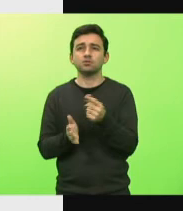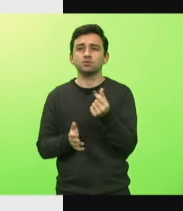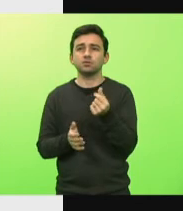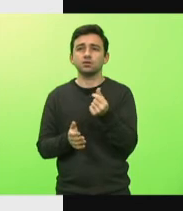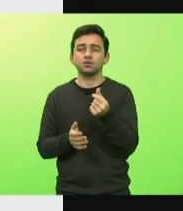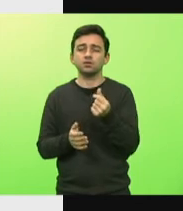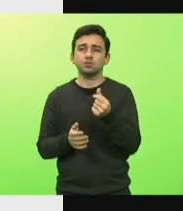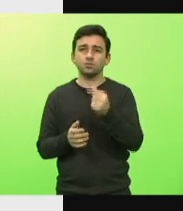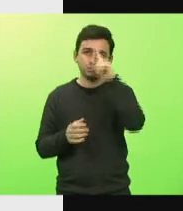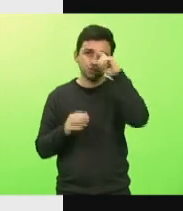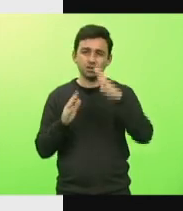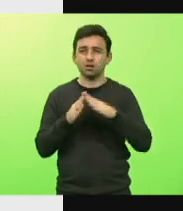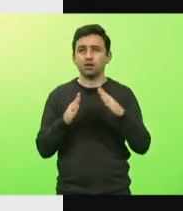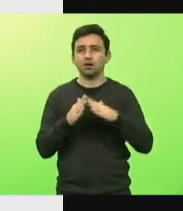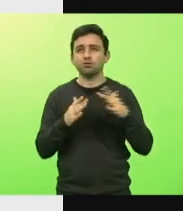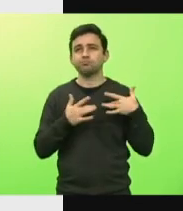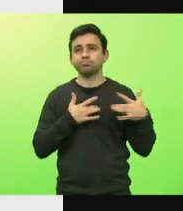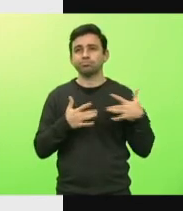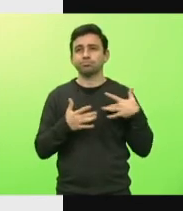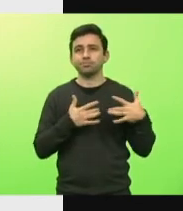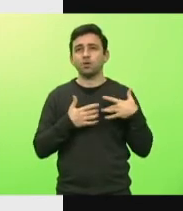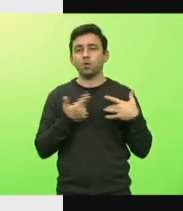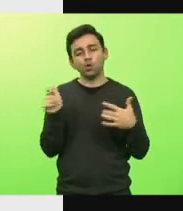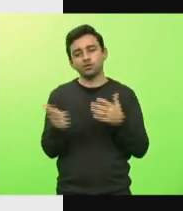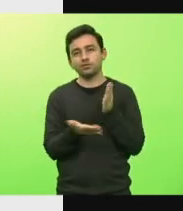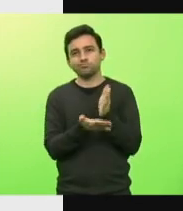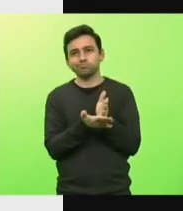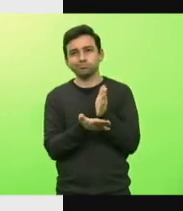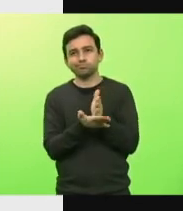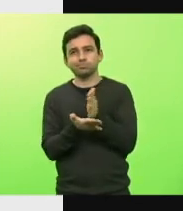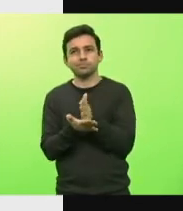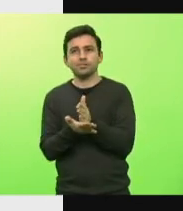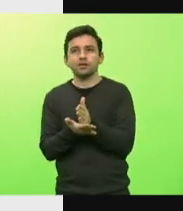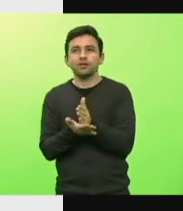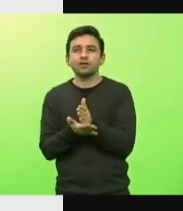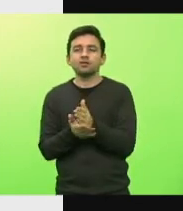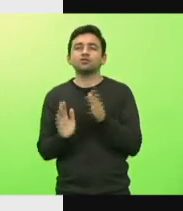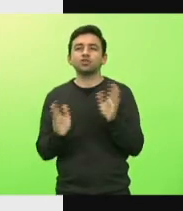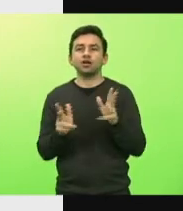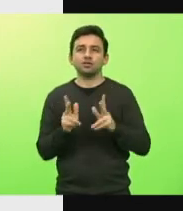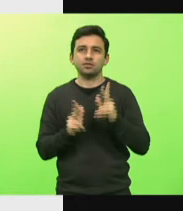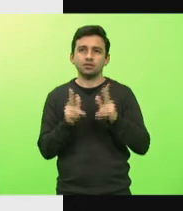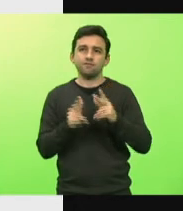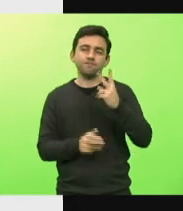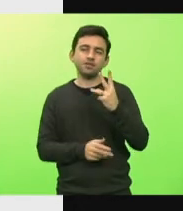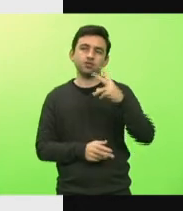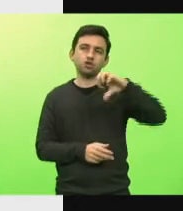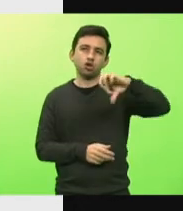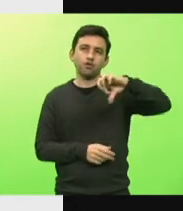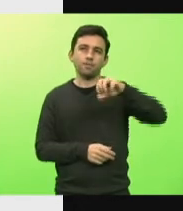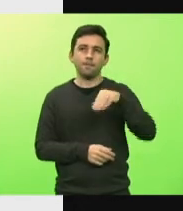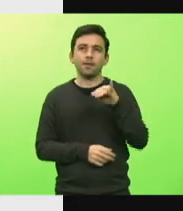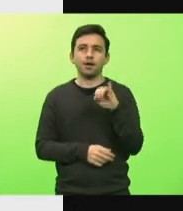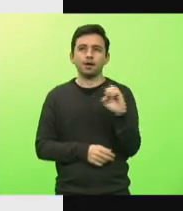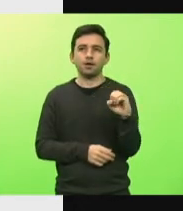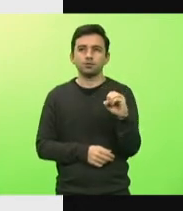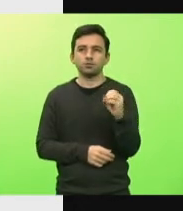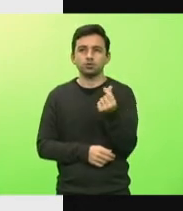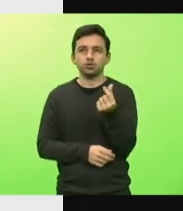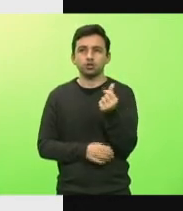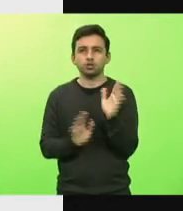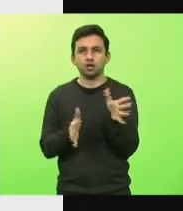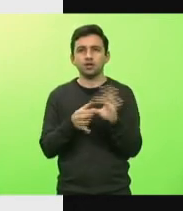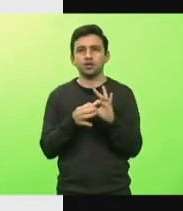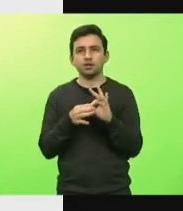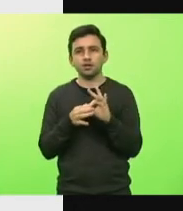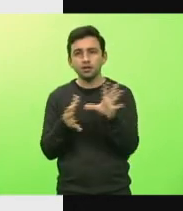hospitais filantrópicos. Outra parcela está ali, editada dia 29 de maio, valores disponibilizados no dia